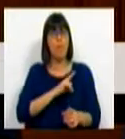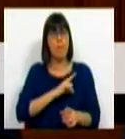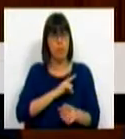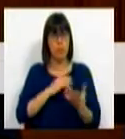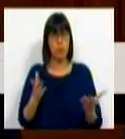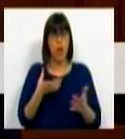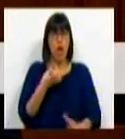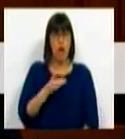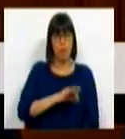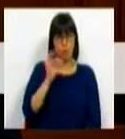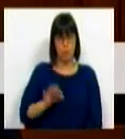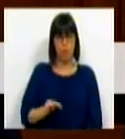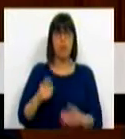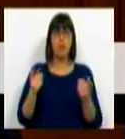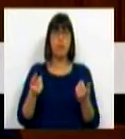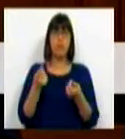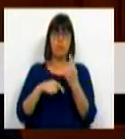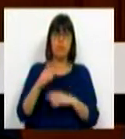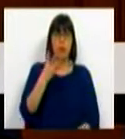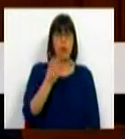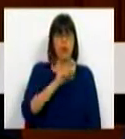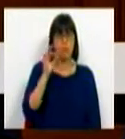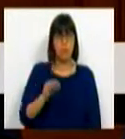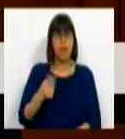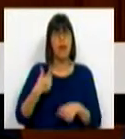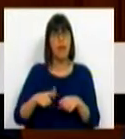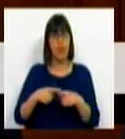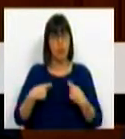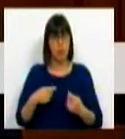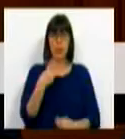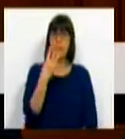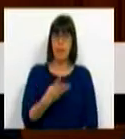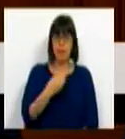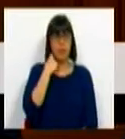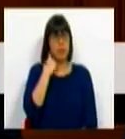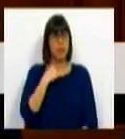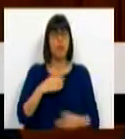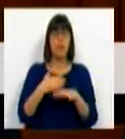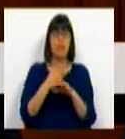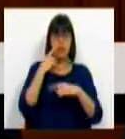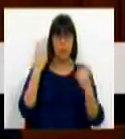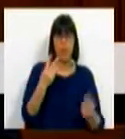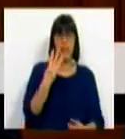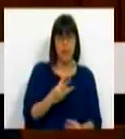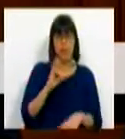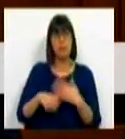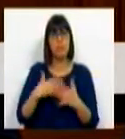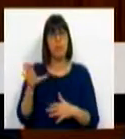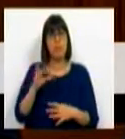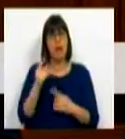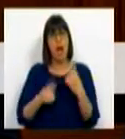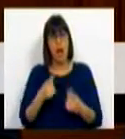particulares, 9%, promoção imobiliária 4%, e crédito ao consumo 3%, e setor público 3%, e depois havia